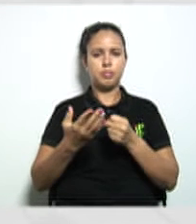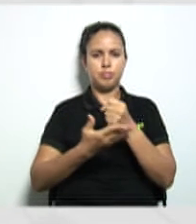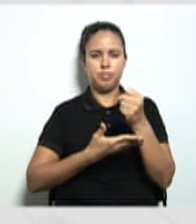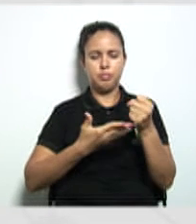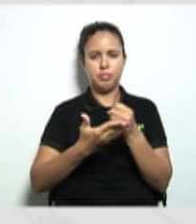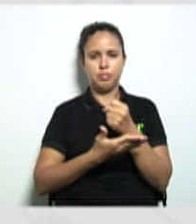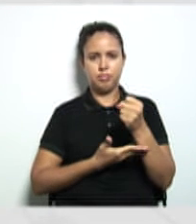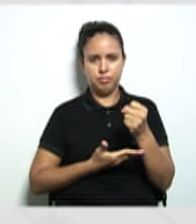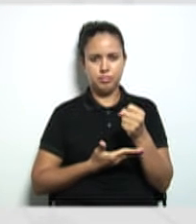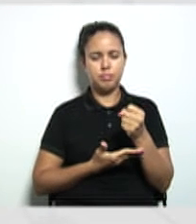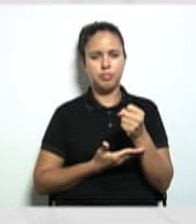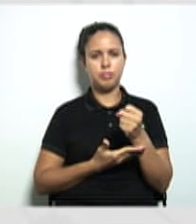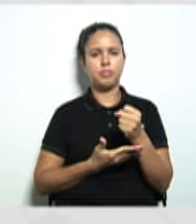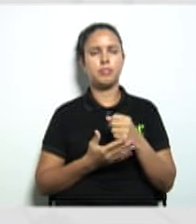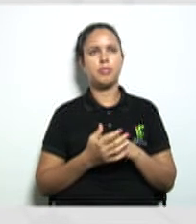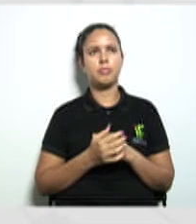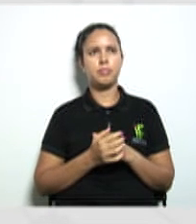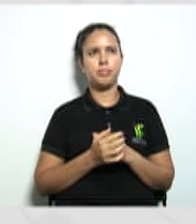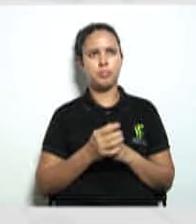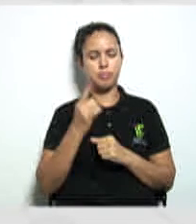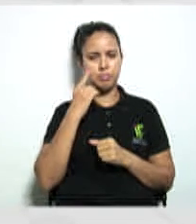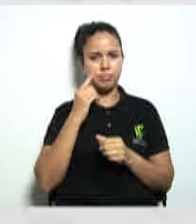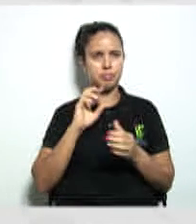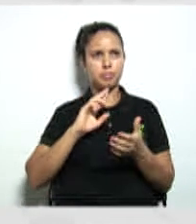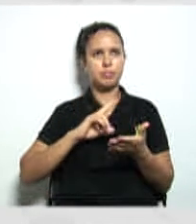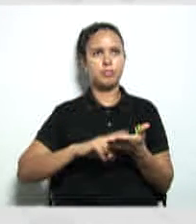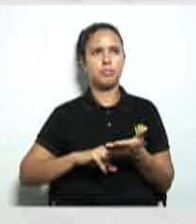Olha só, vamos para a resposta.